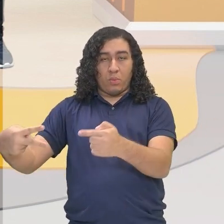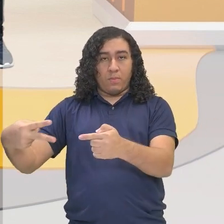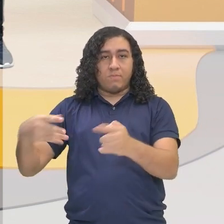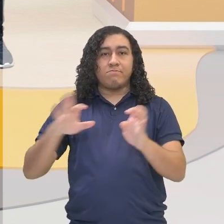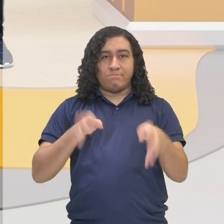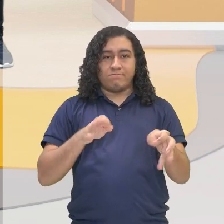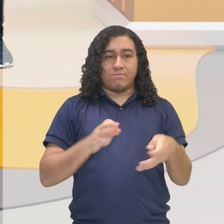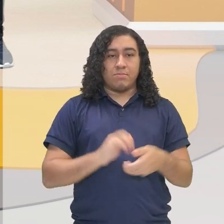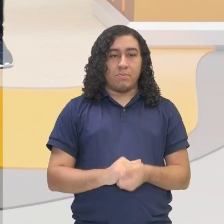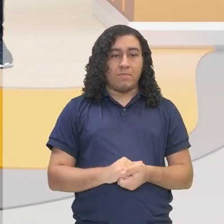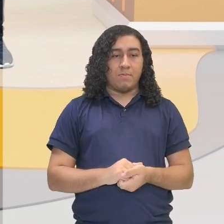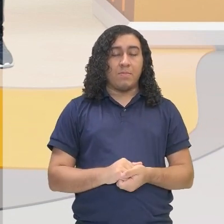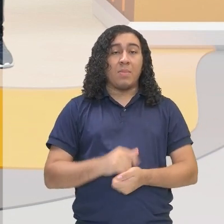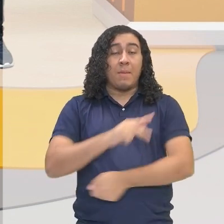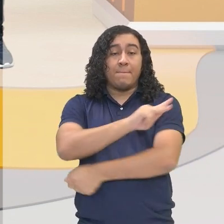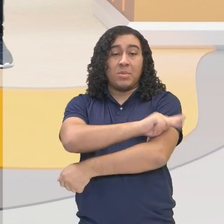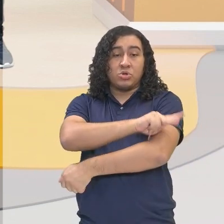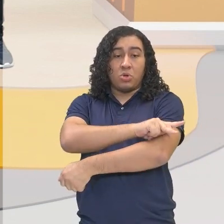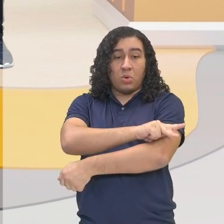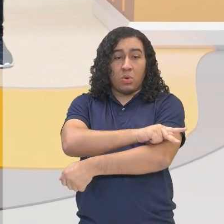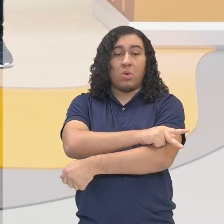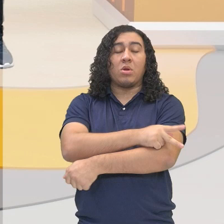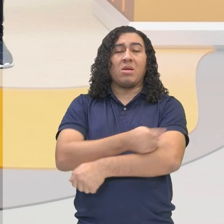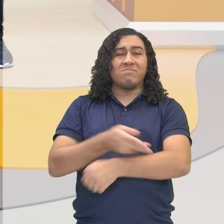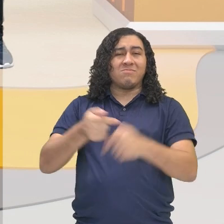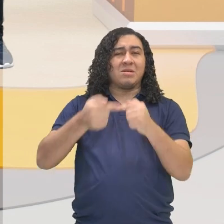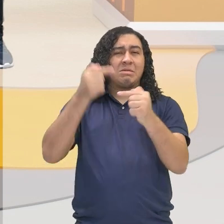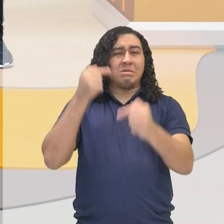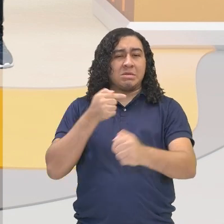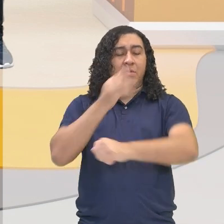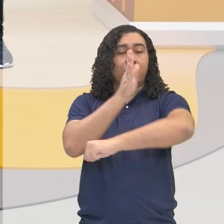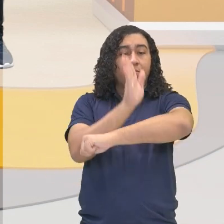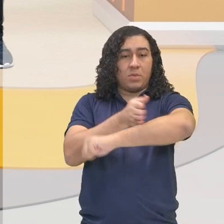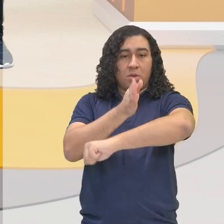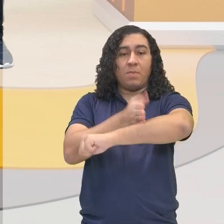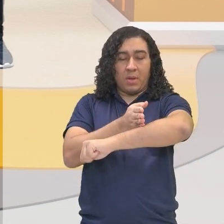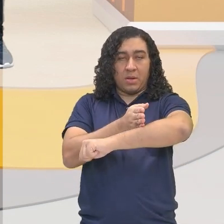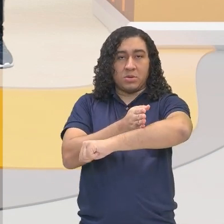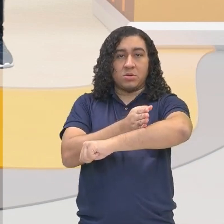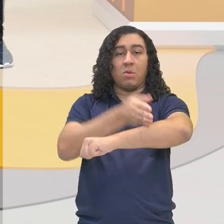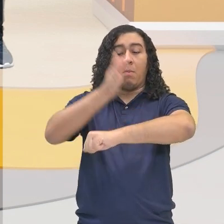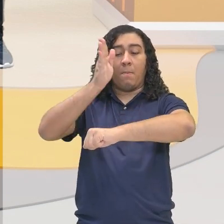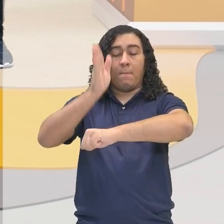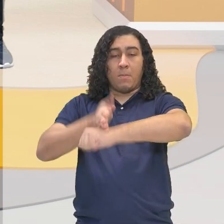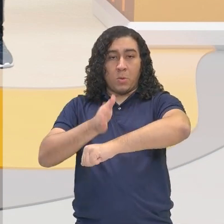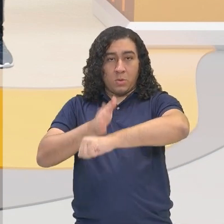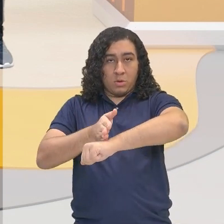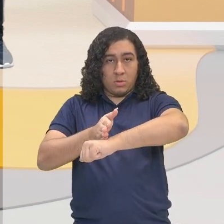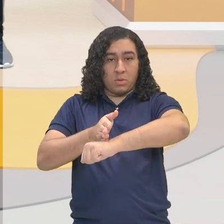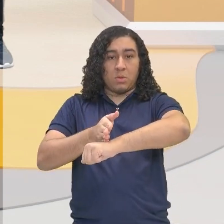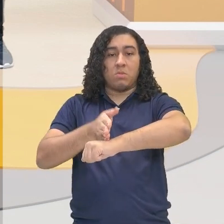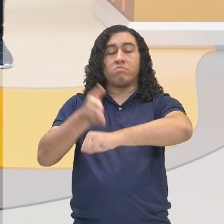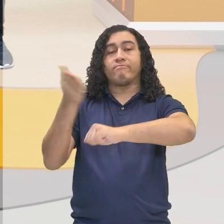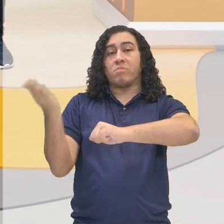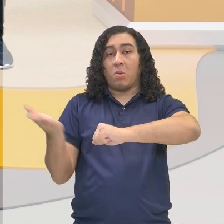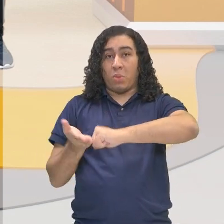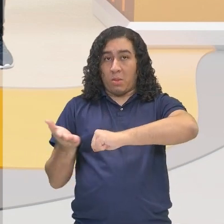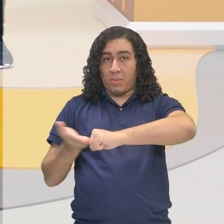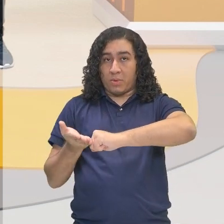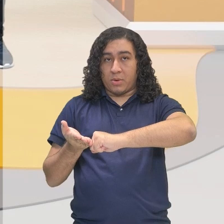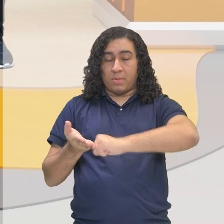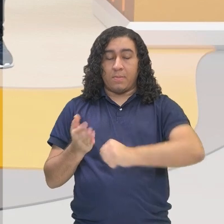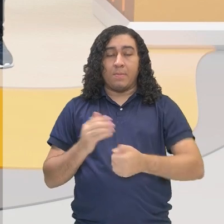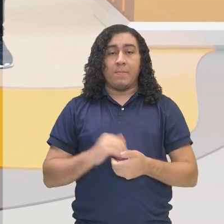a pré-história, a antiguidade, a Idade Média, a Idade Moderna e a Idade